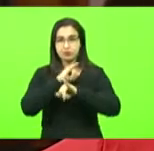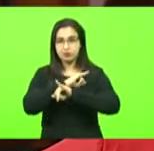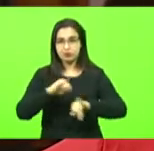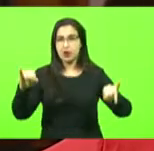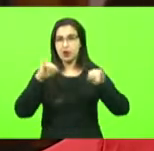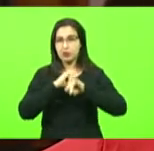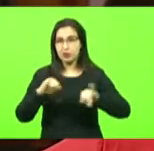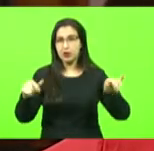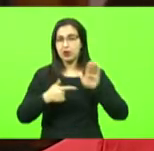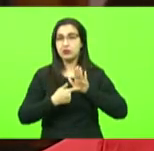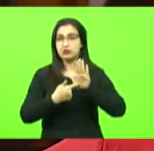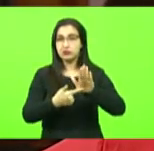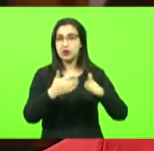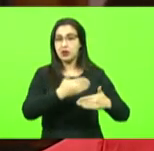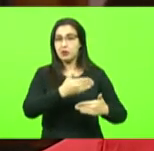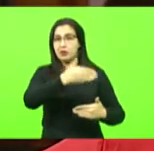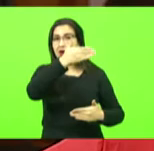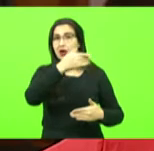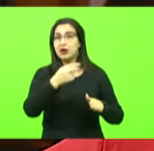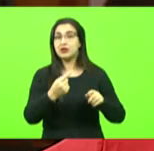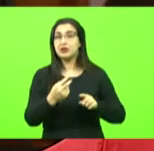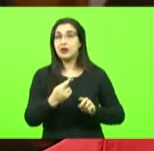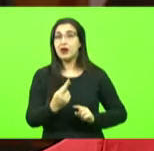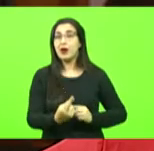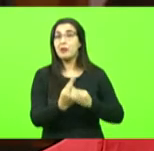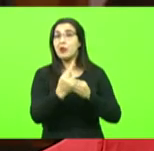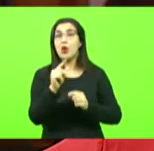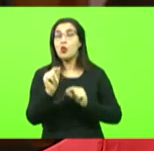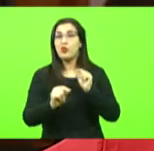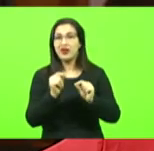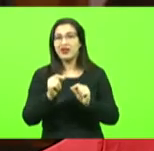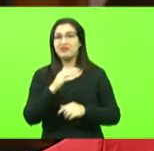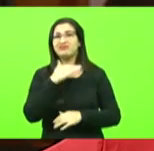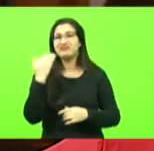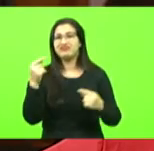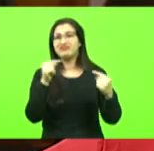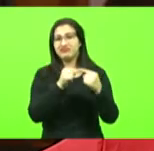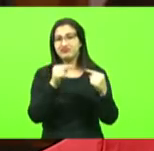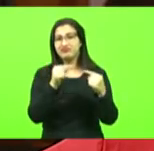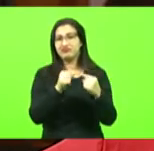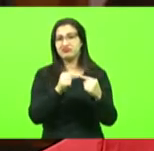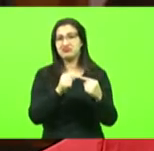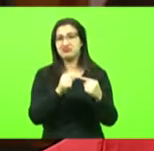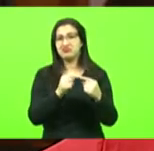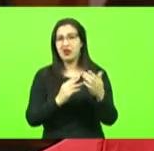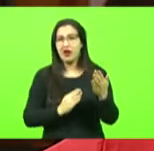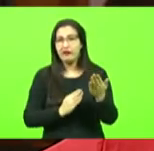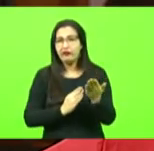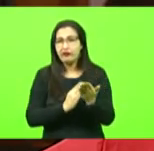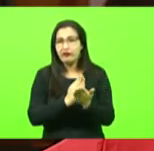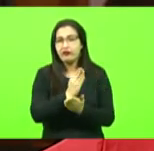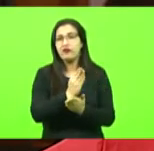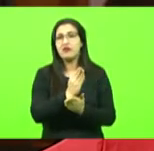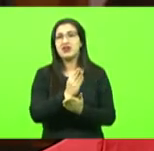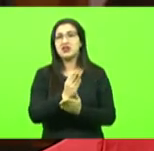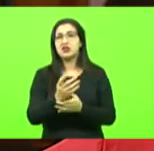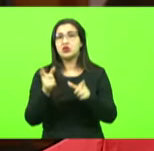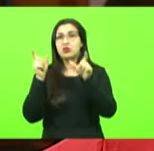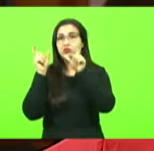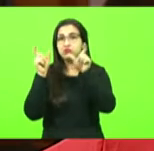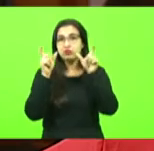as barragens representavam a morte, com o avanço da gana do capital sobre os rios,